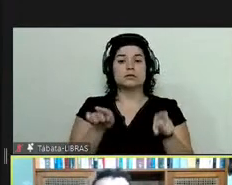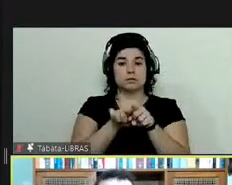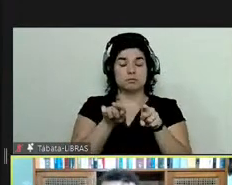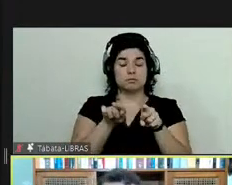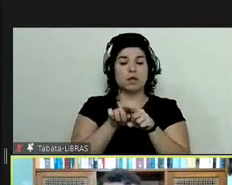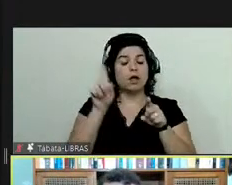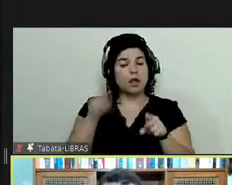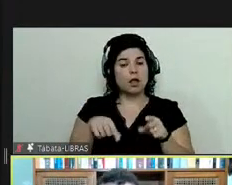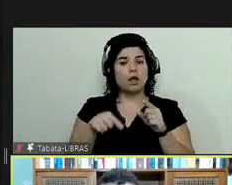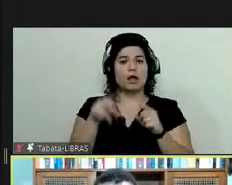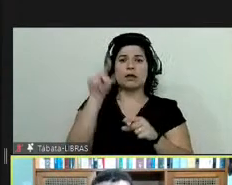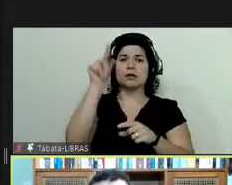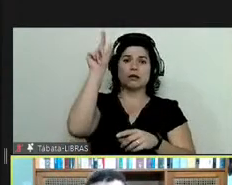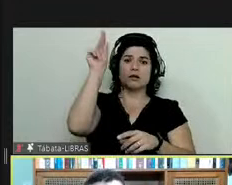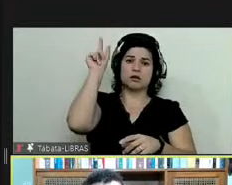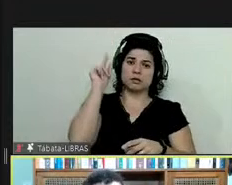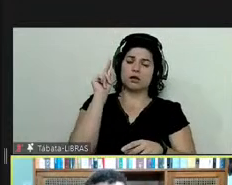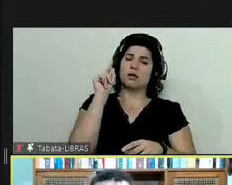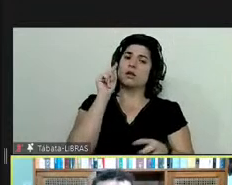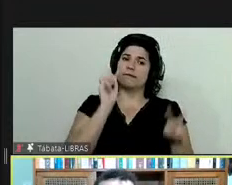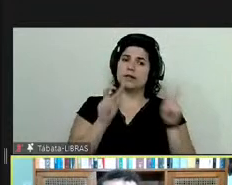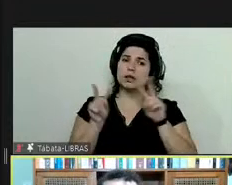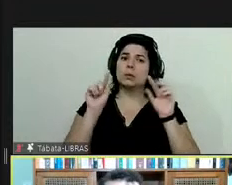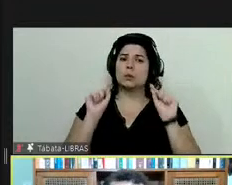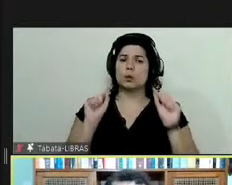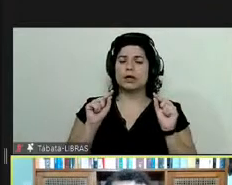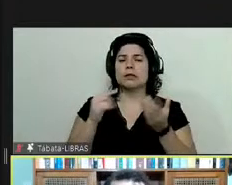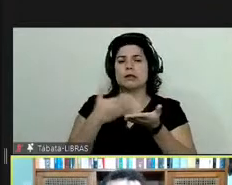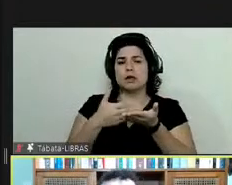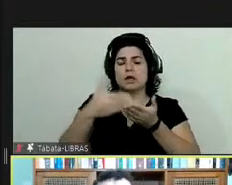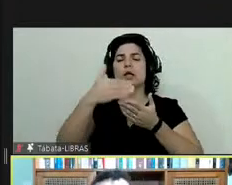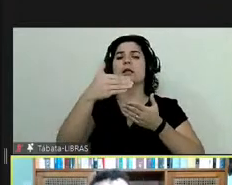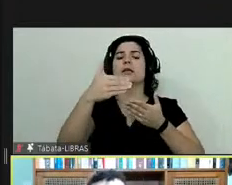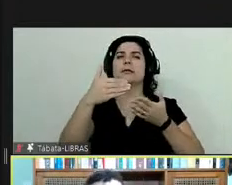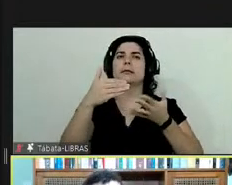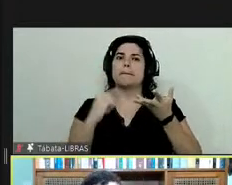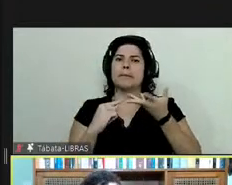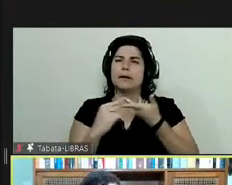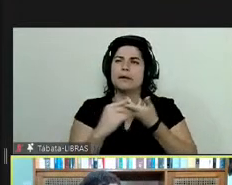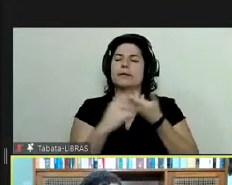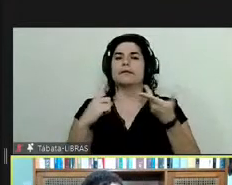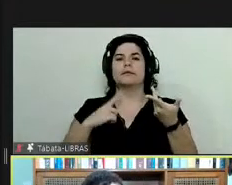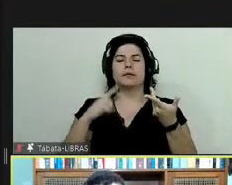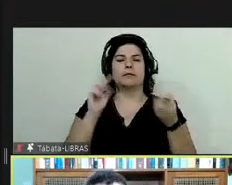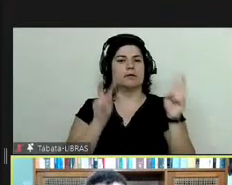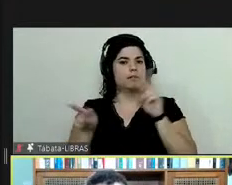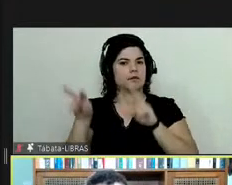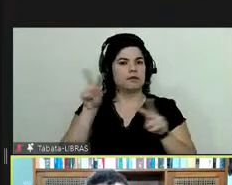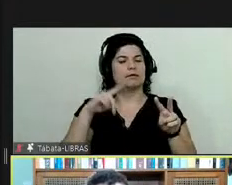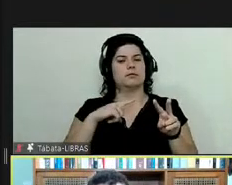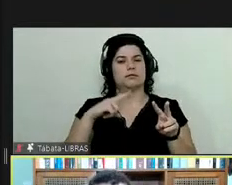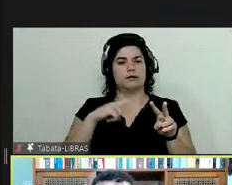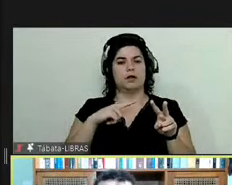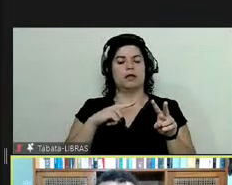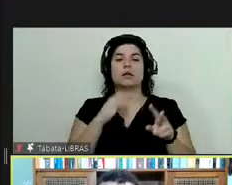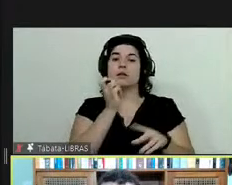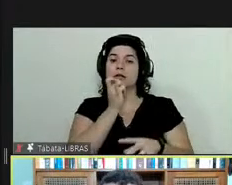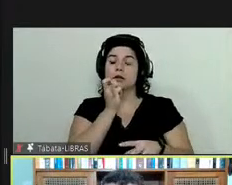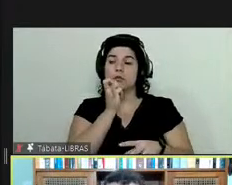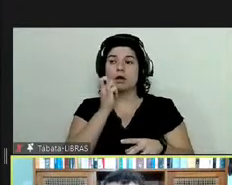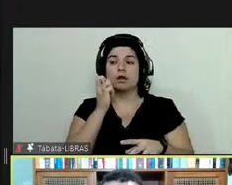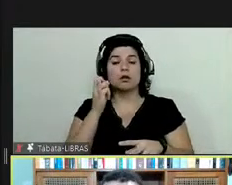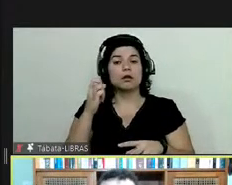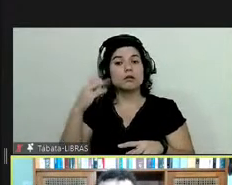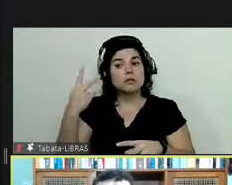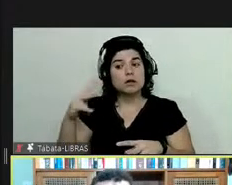muito antes até né uma visão que alguma medida está presente nas ideias do hobby é uma visão que alguma medida está presente por exemplo na